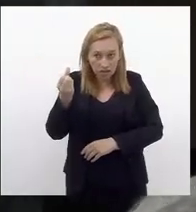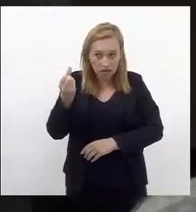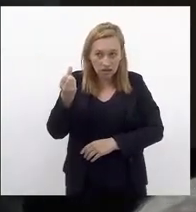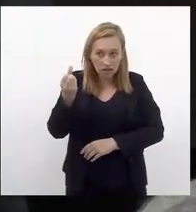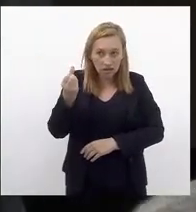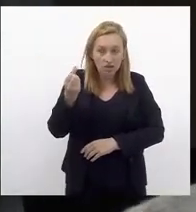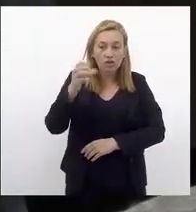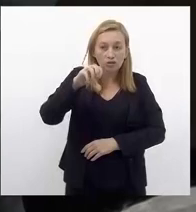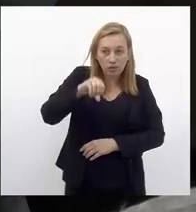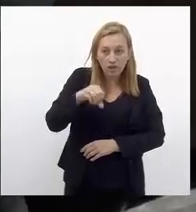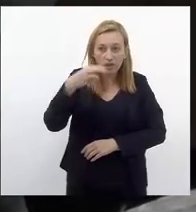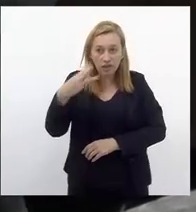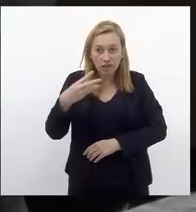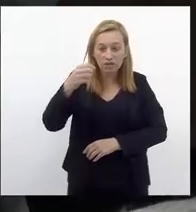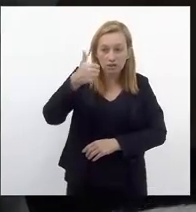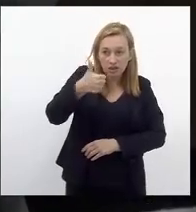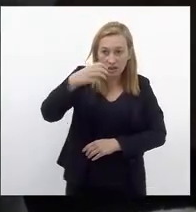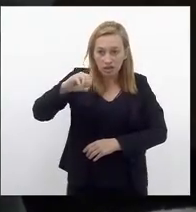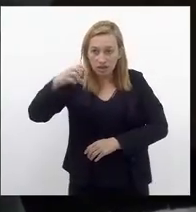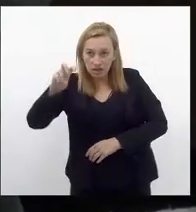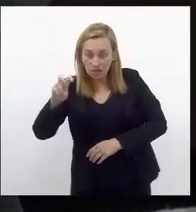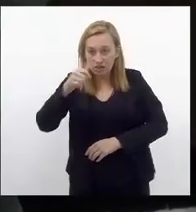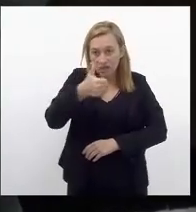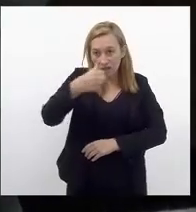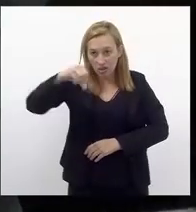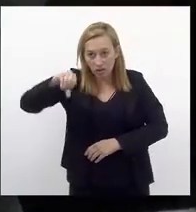76 9365